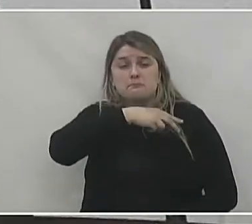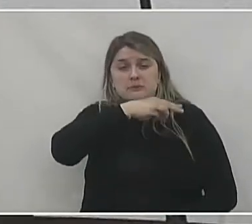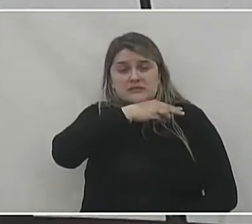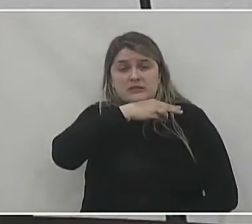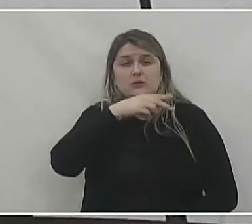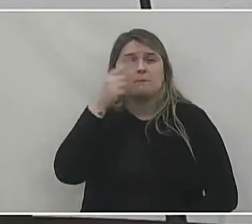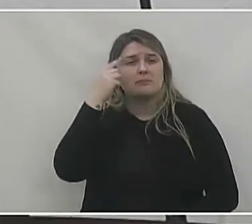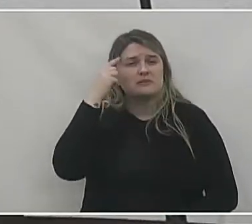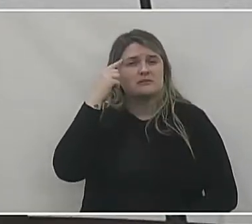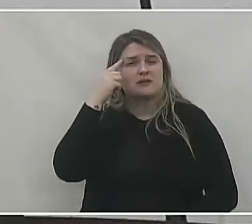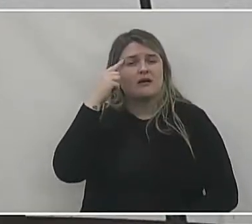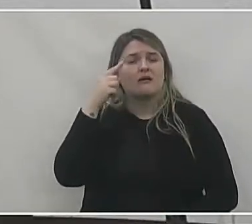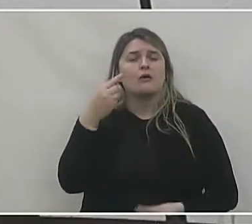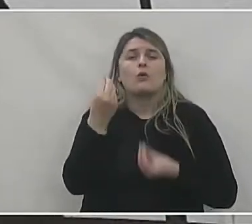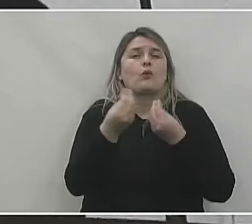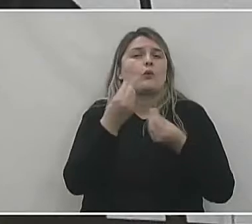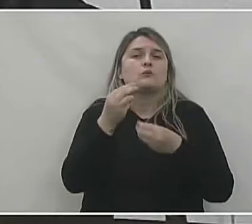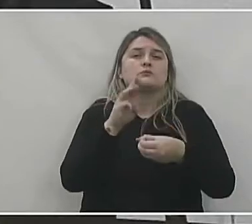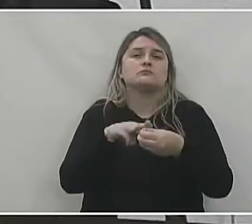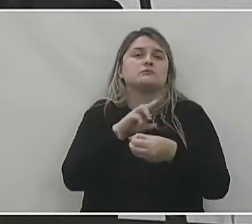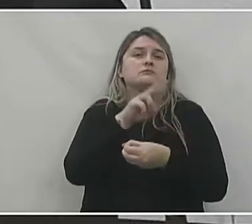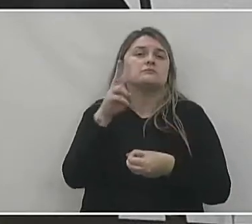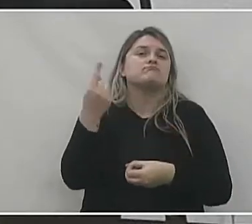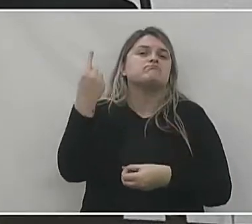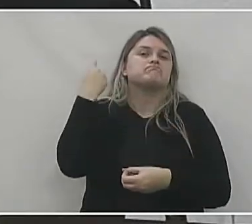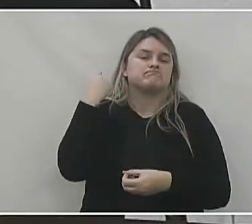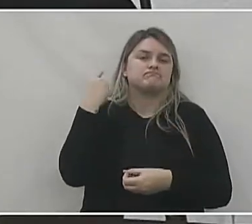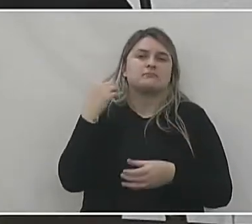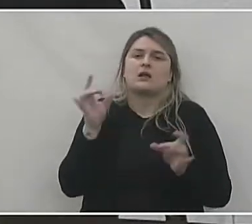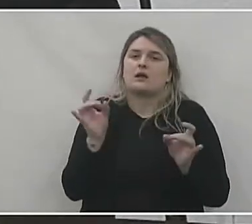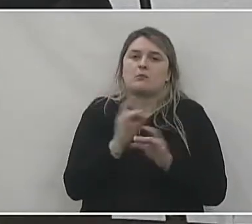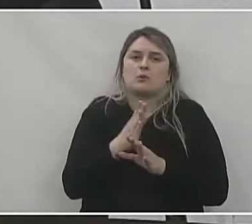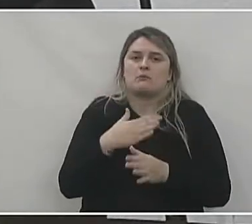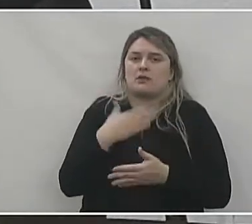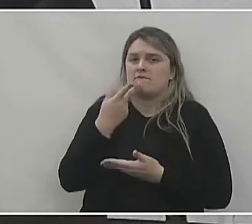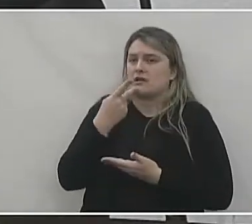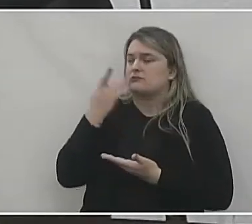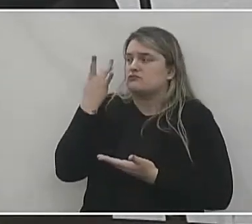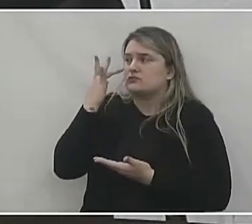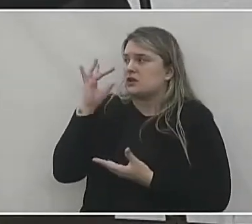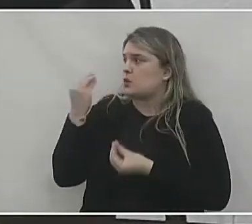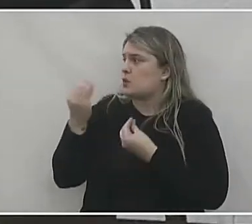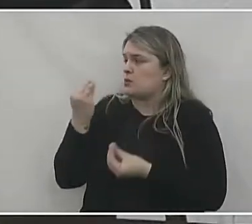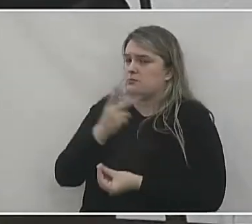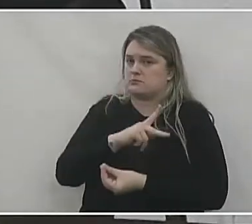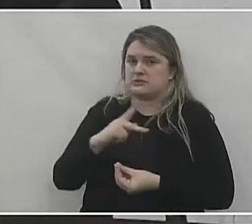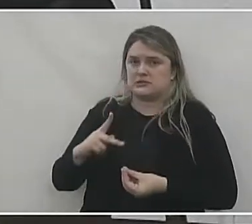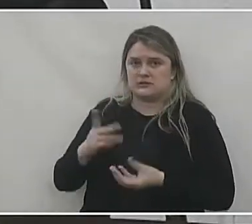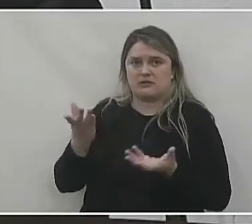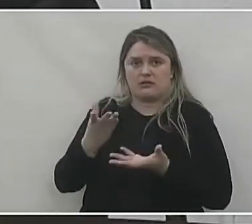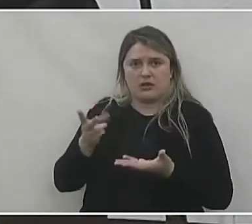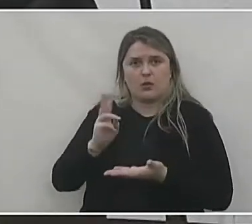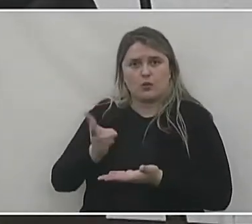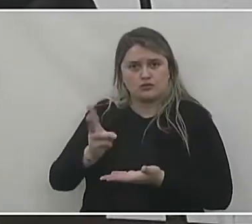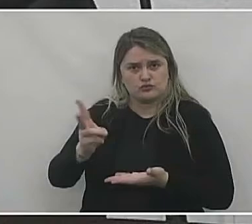era a União da Vitória. Eu encerro aqui minha fala, não sei como é que o presidente quer